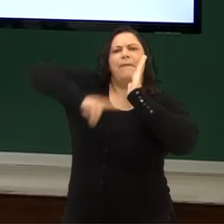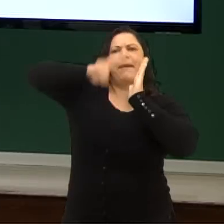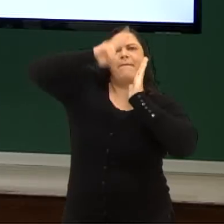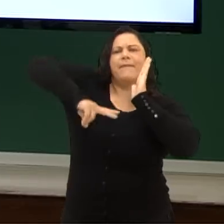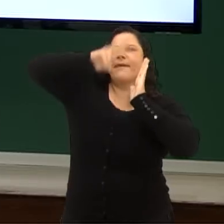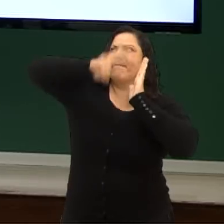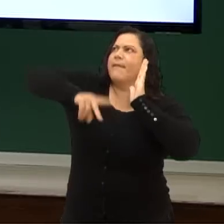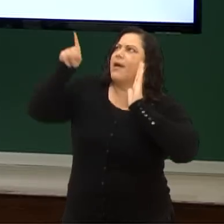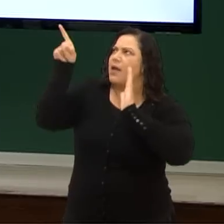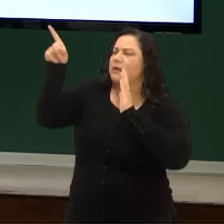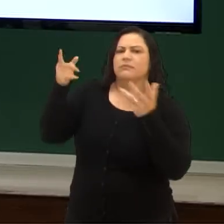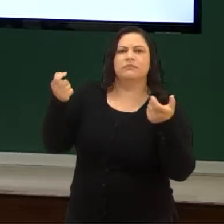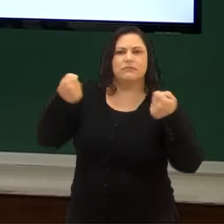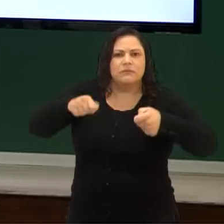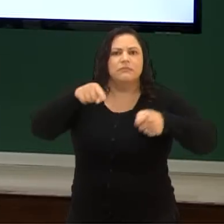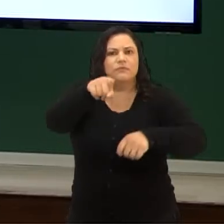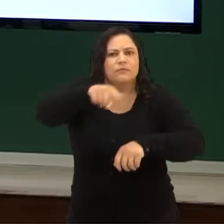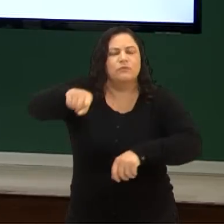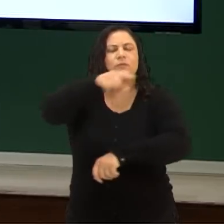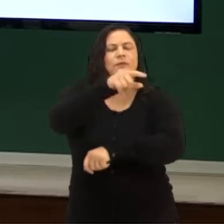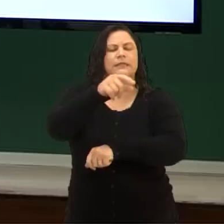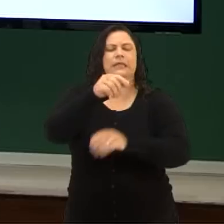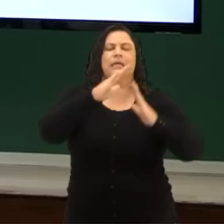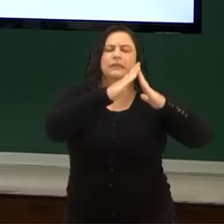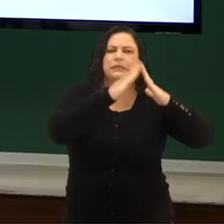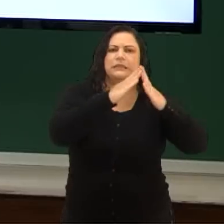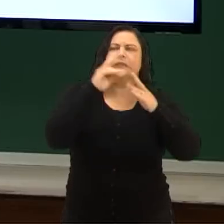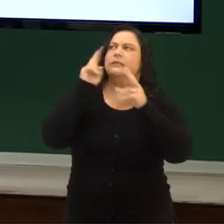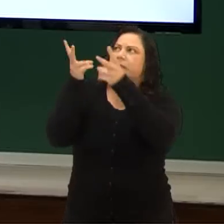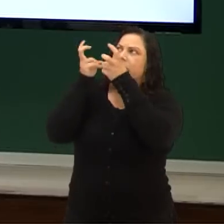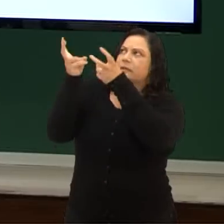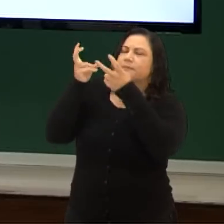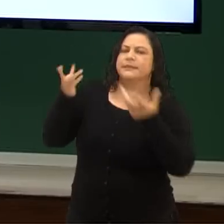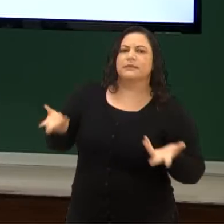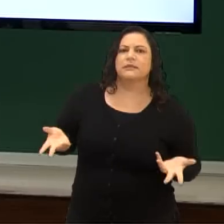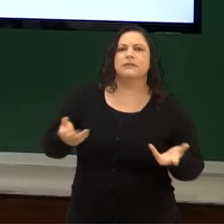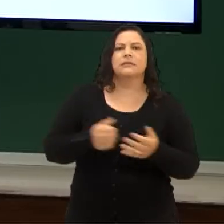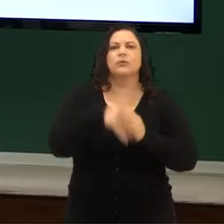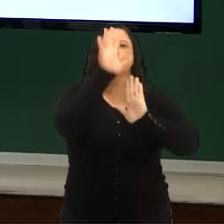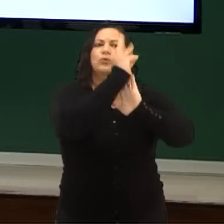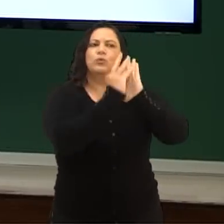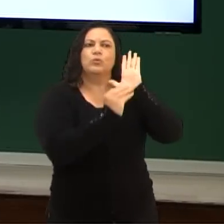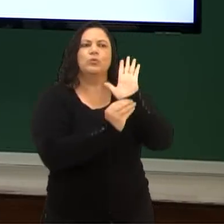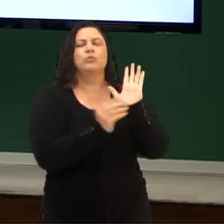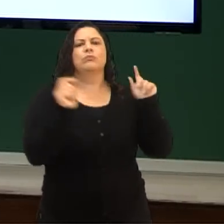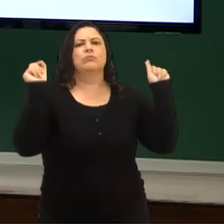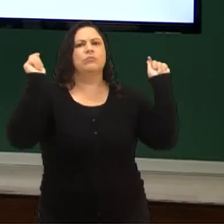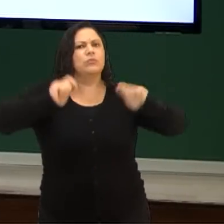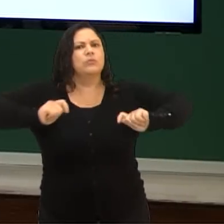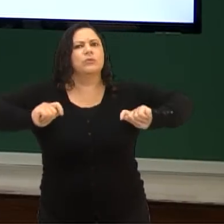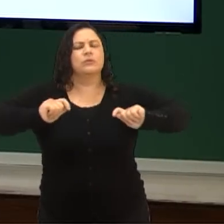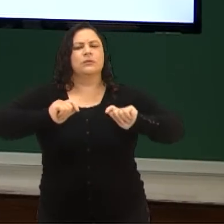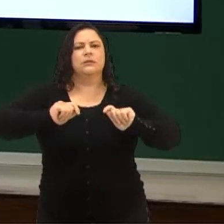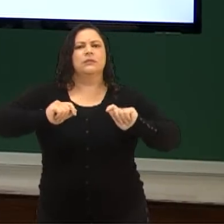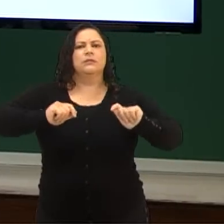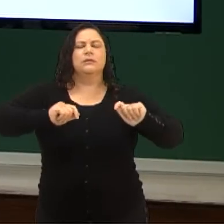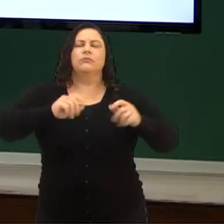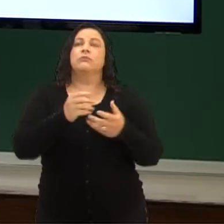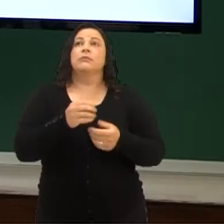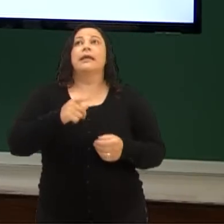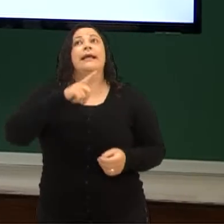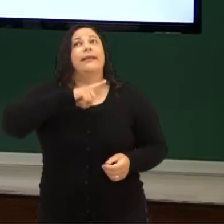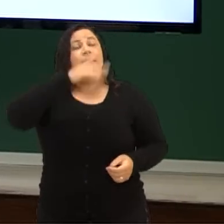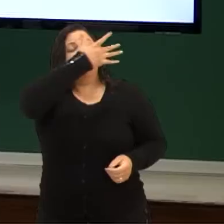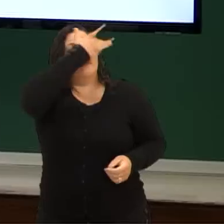A matriz quadrada em que todos os elementos que não estão na diagonal principal são nulos. Tem gente que gosta de ouvir, tem gente que